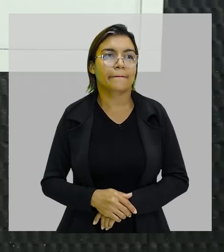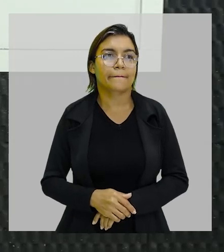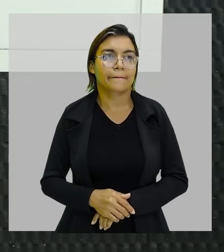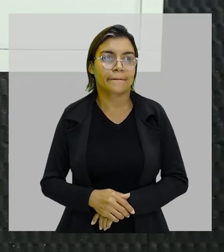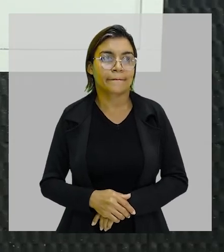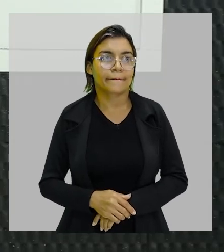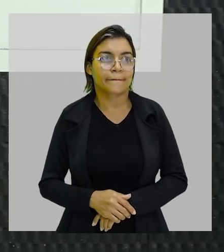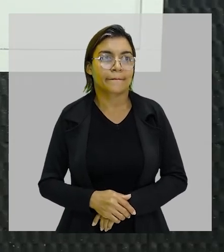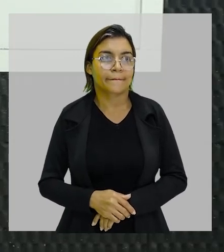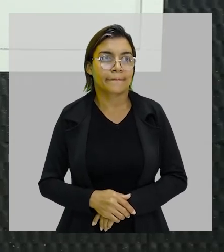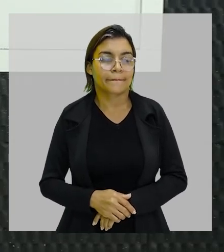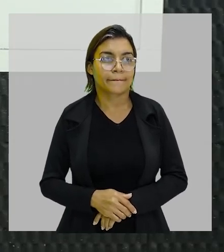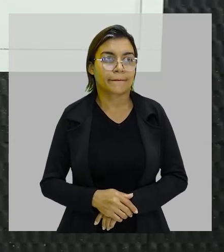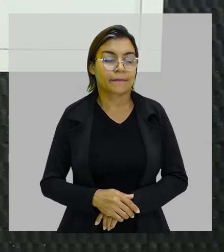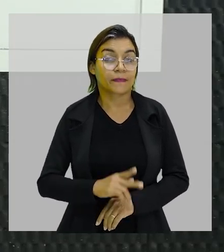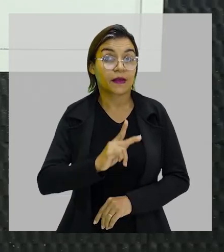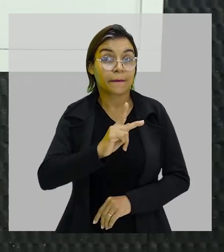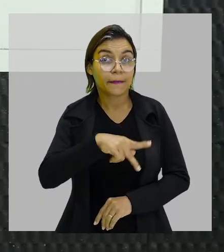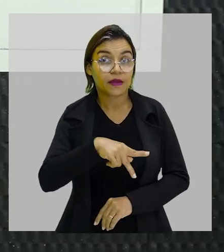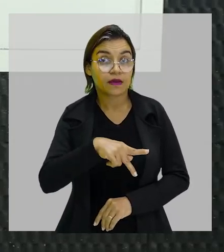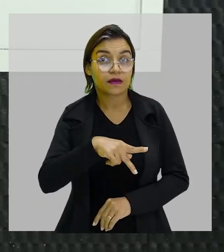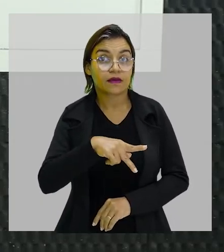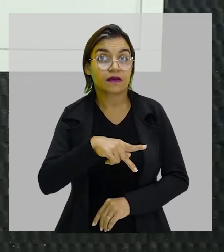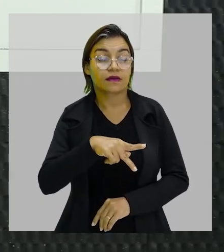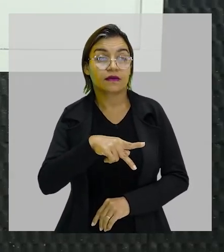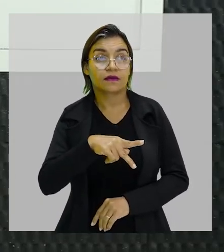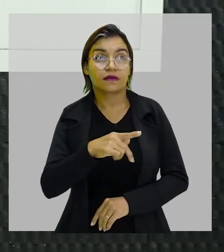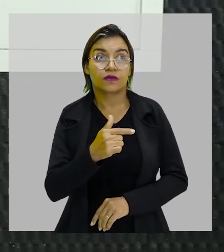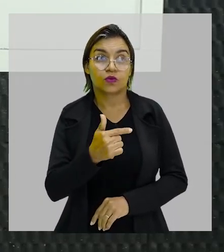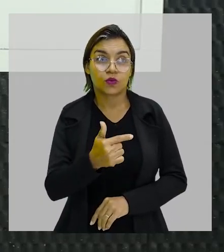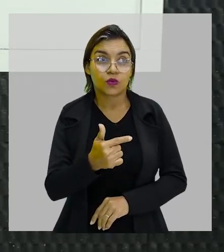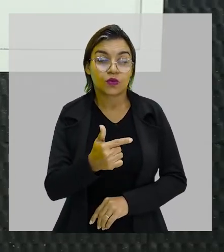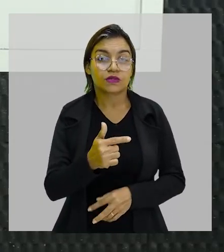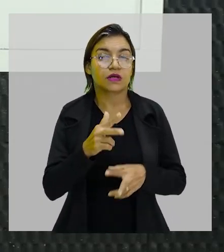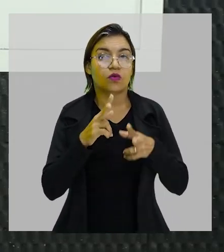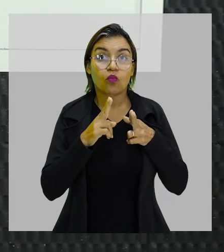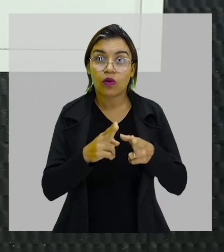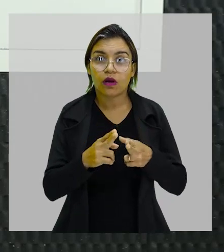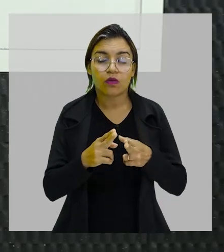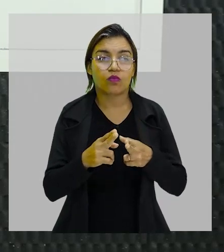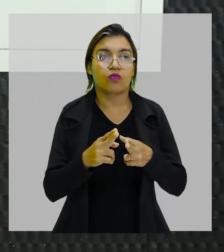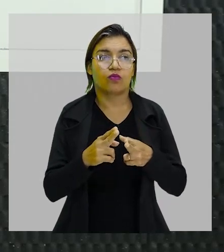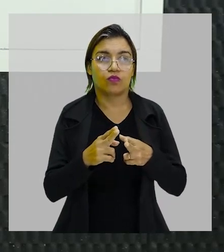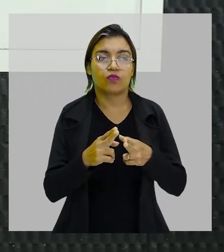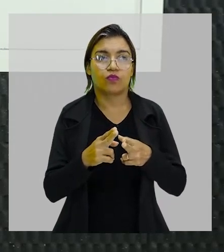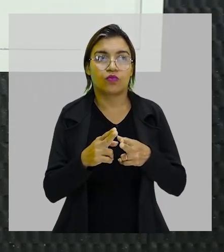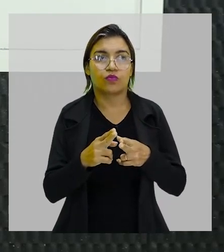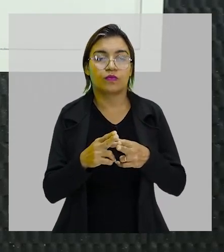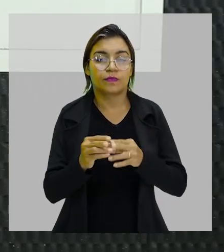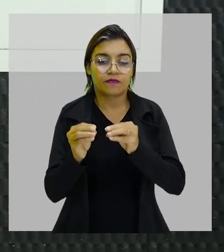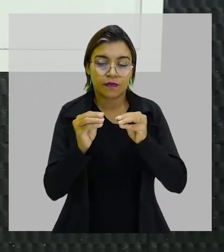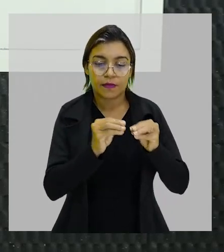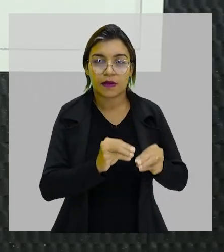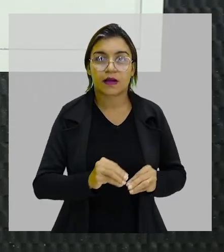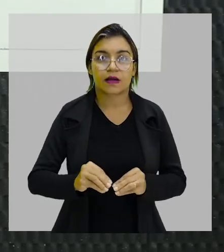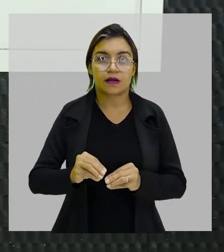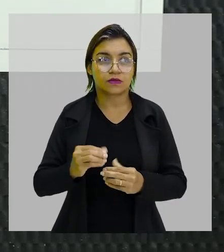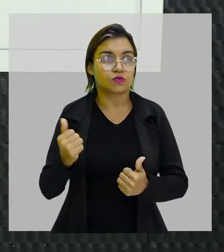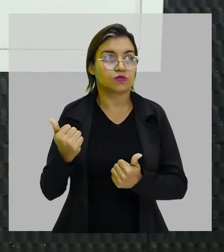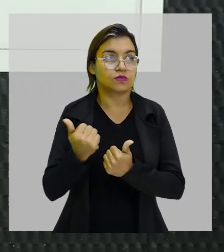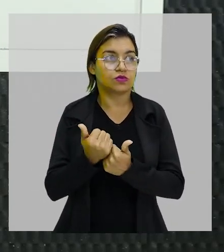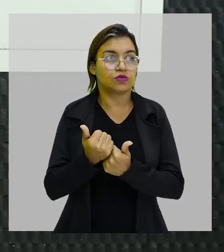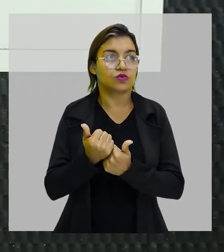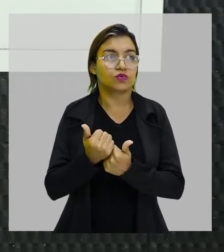Para P2, nós vamos fazer a mesma coisa, ok? Olha aqui, ó, para a situação 2, ó. Então, P2 é